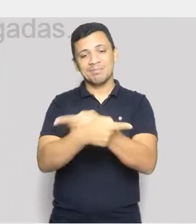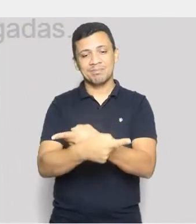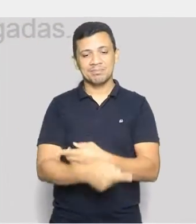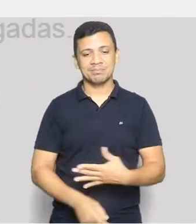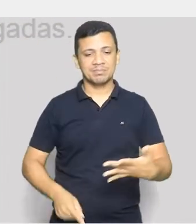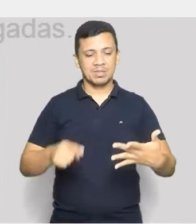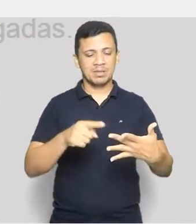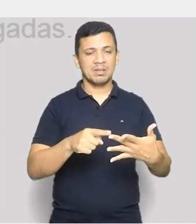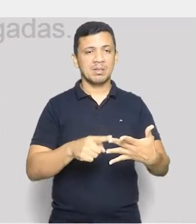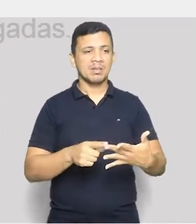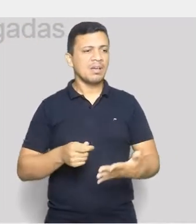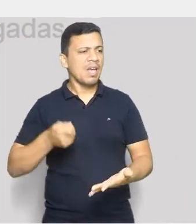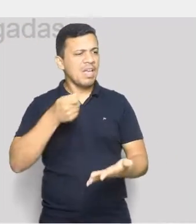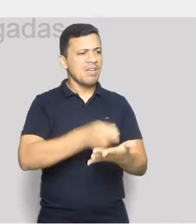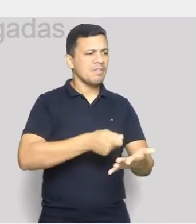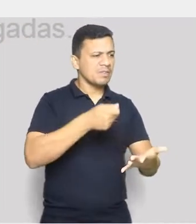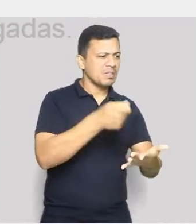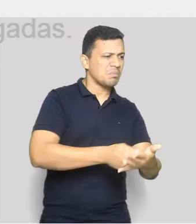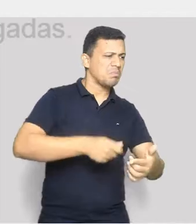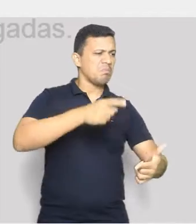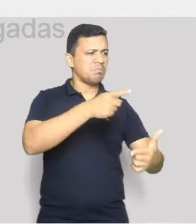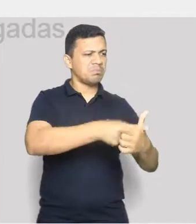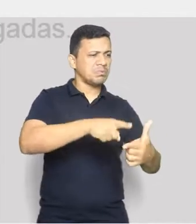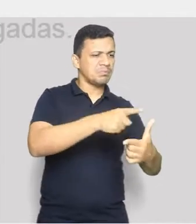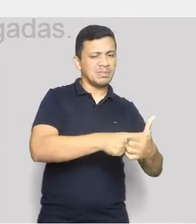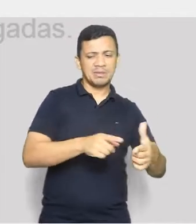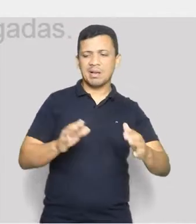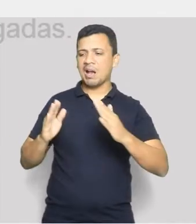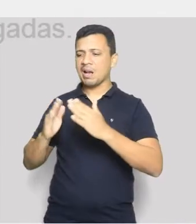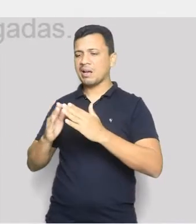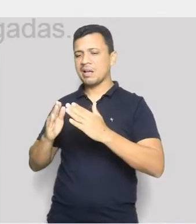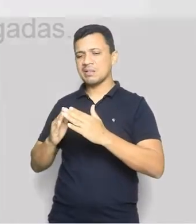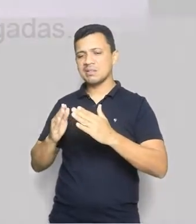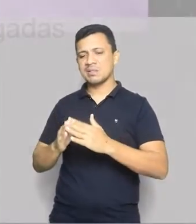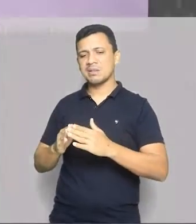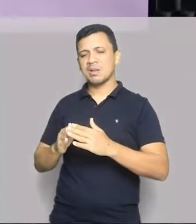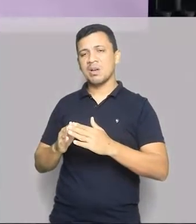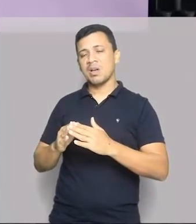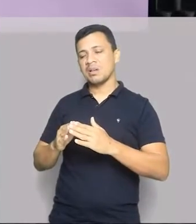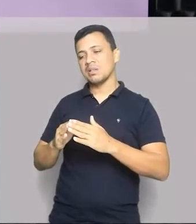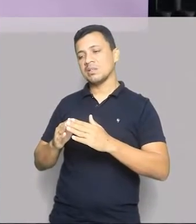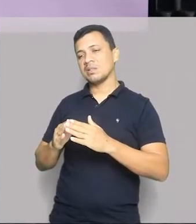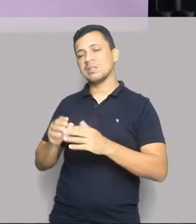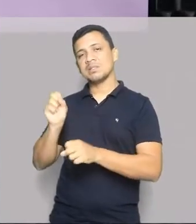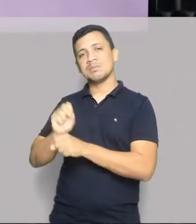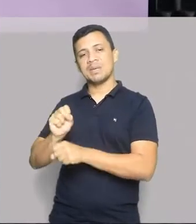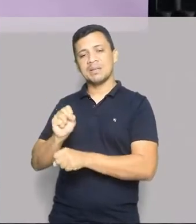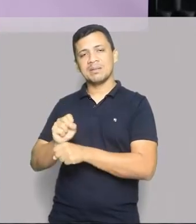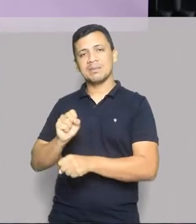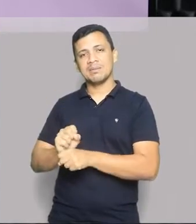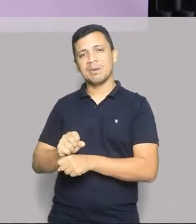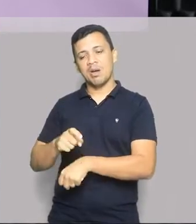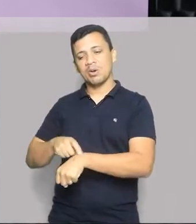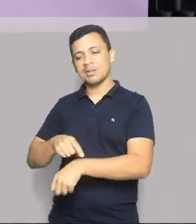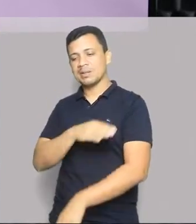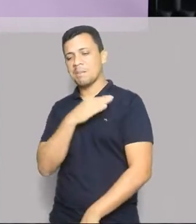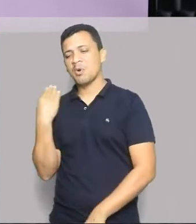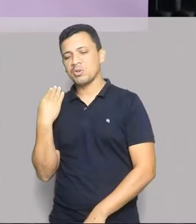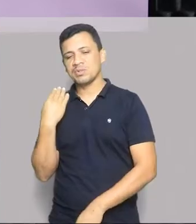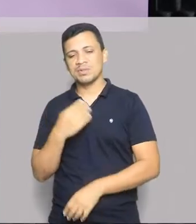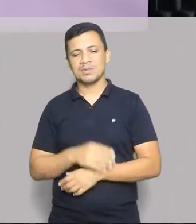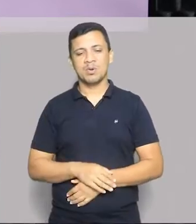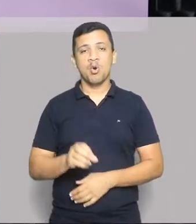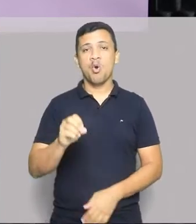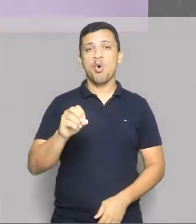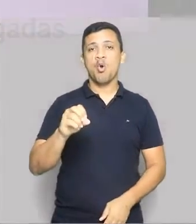nossos problemas ou ficamos em casa esperando a hora da morte. E a letra C, o conectivo ou, ele só